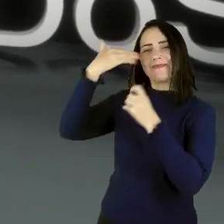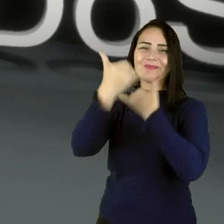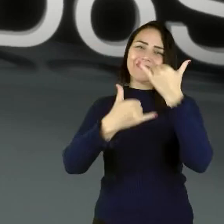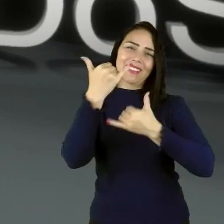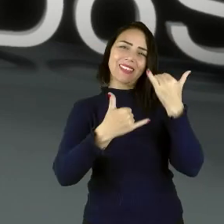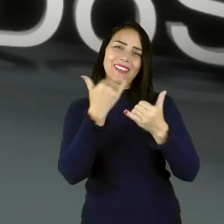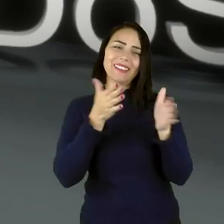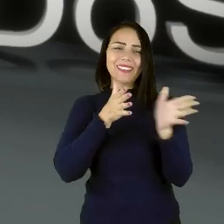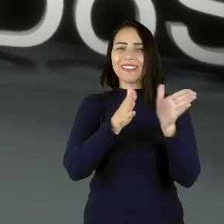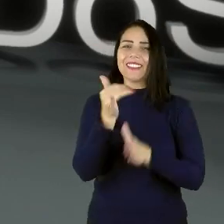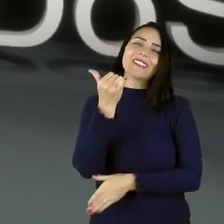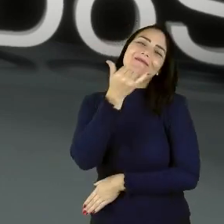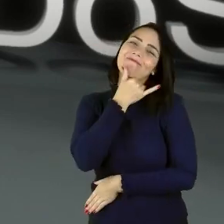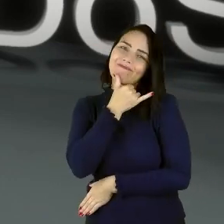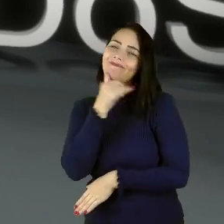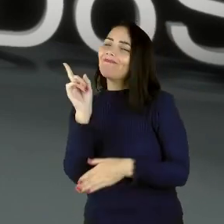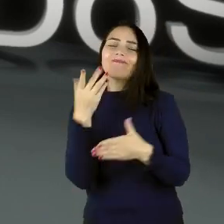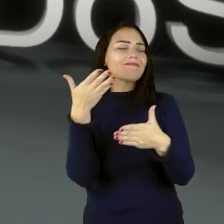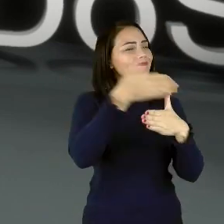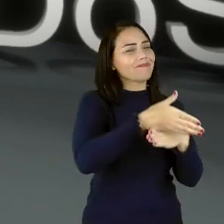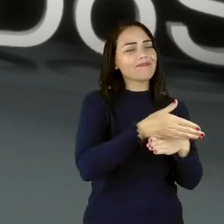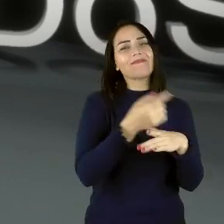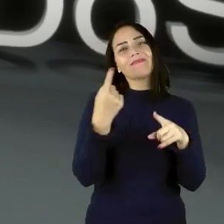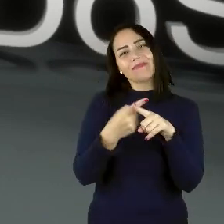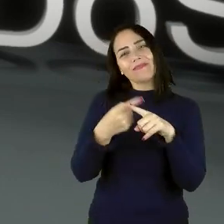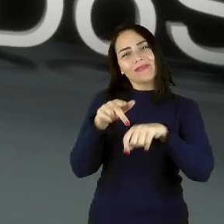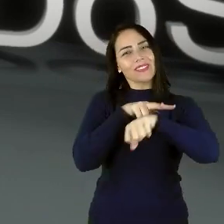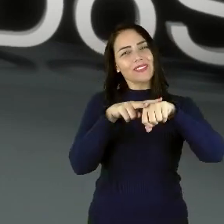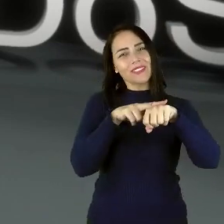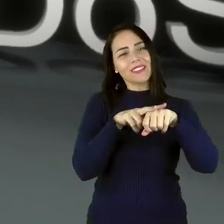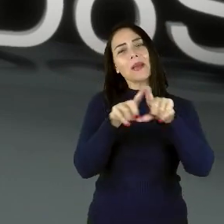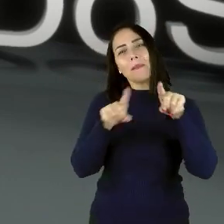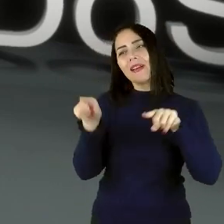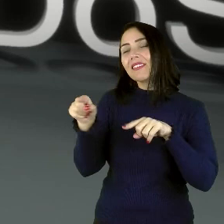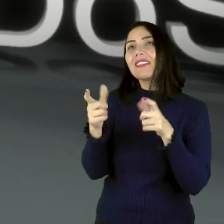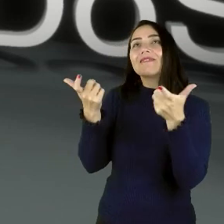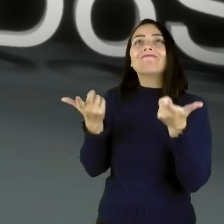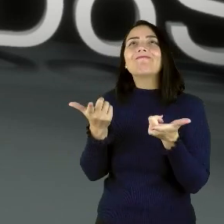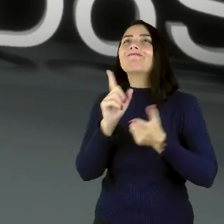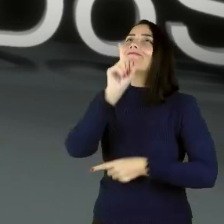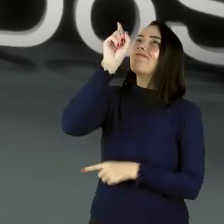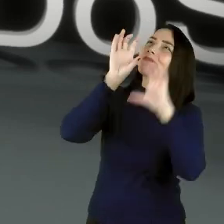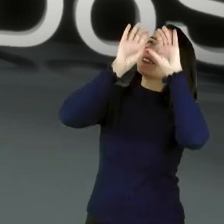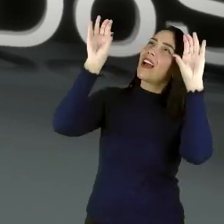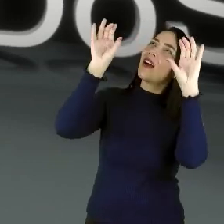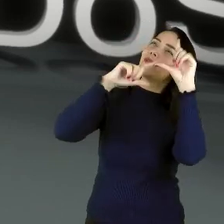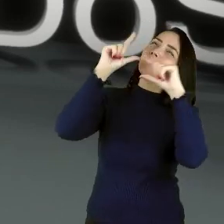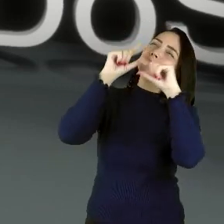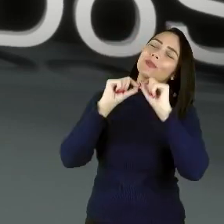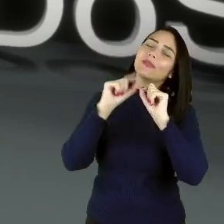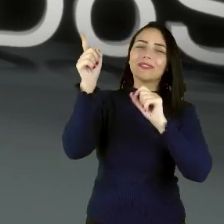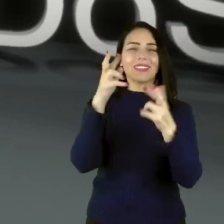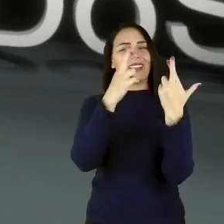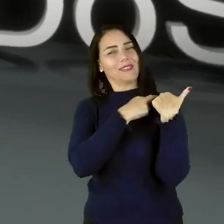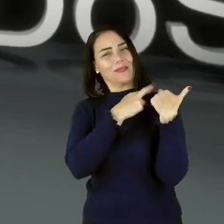acessíveis, infelizmente, não chegou a conhecer o Parque Via Verde. Mas esteja onde você estiver, saiba que